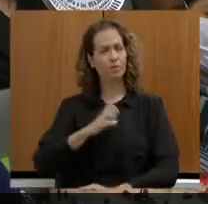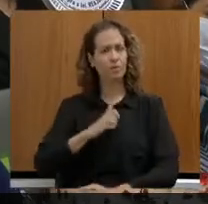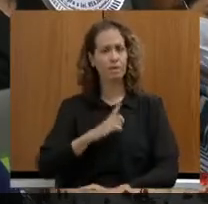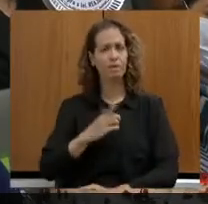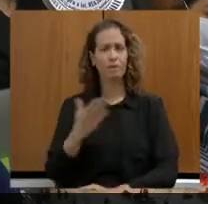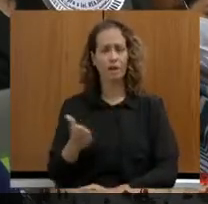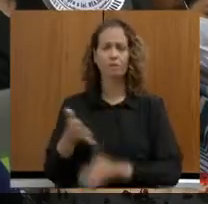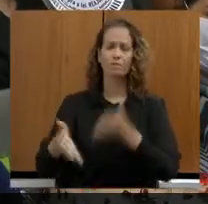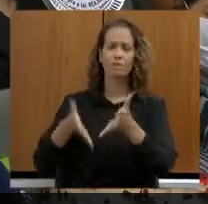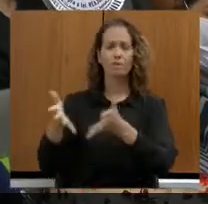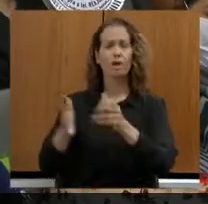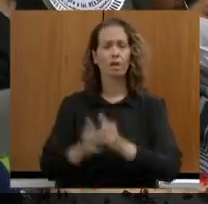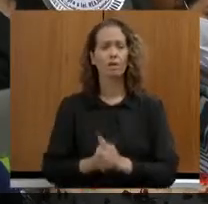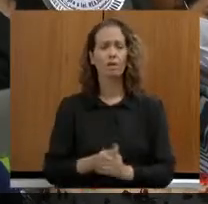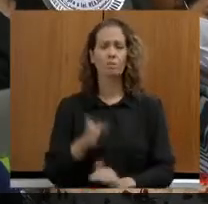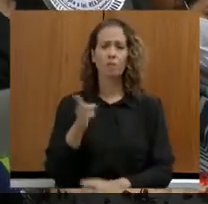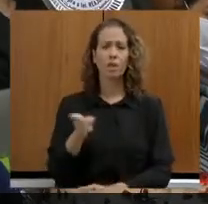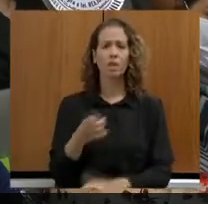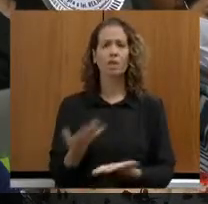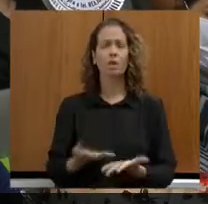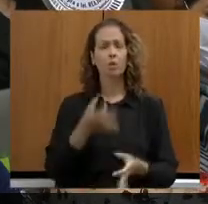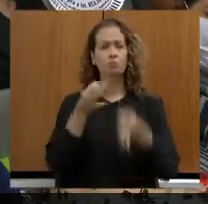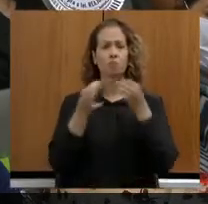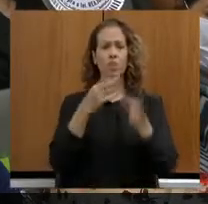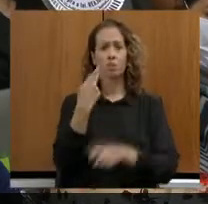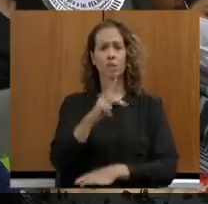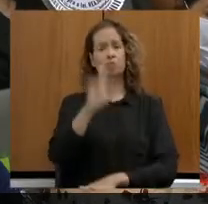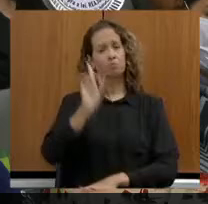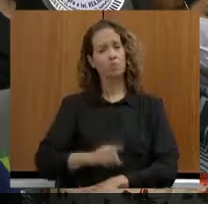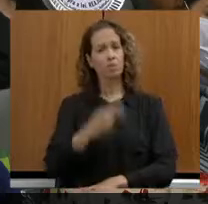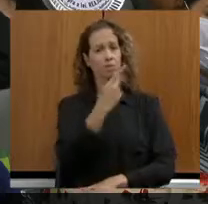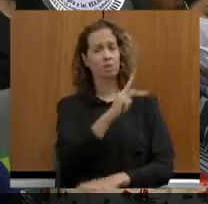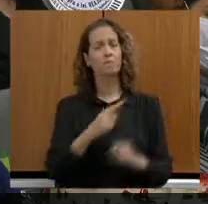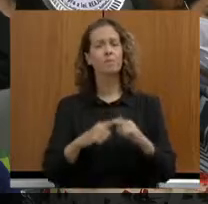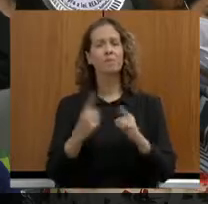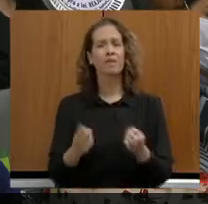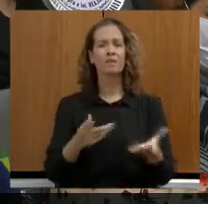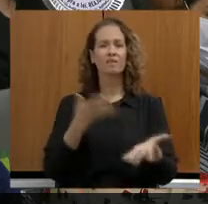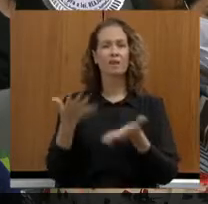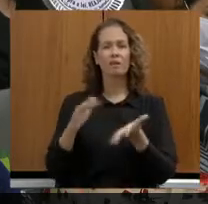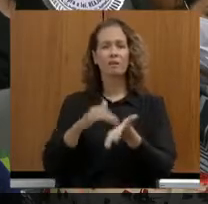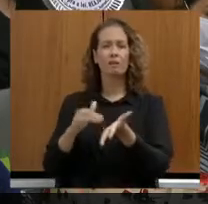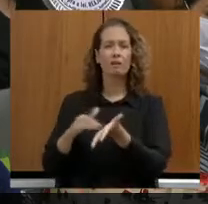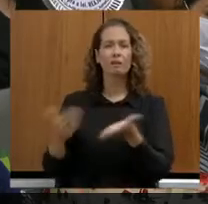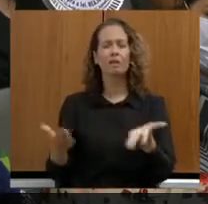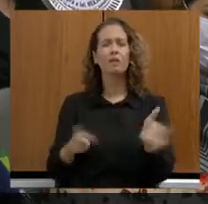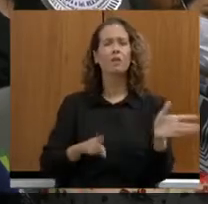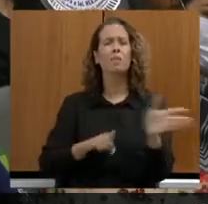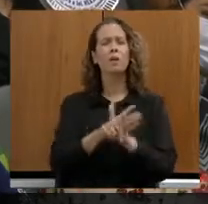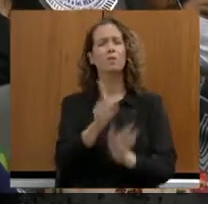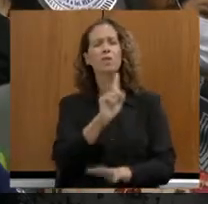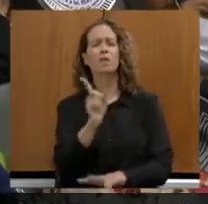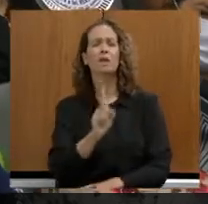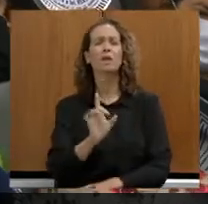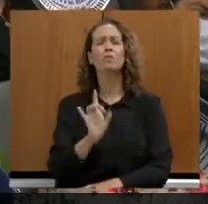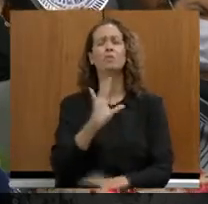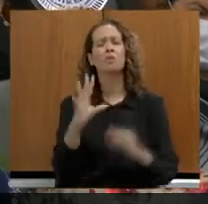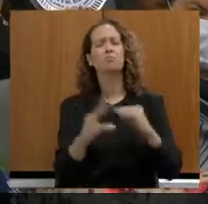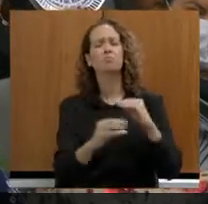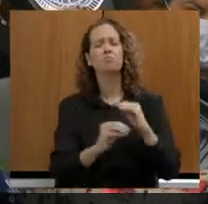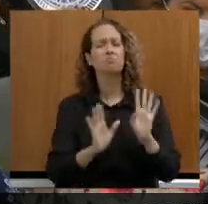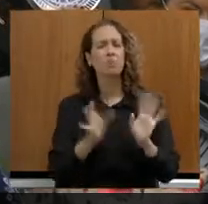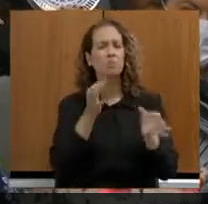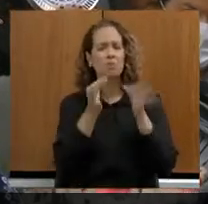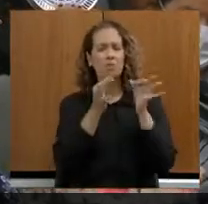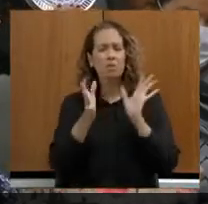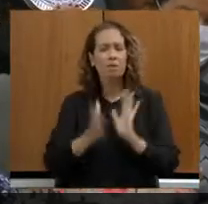que você me passou ele a palavra ele colocou para posicionamento dele é um direito dele mas depois fala que essa que ele não ele não fez uma pergunta ele fez uma consideração não fiz